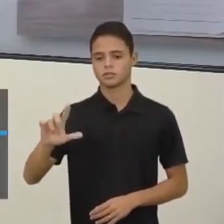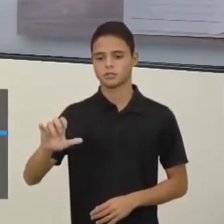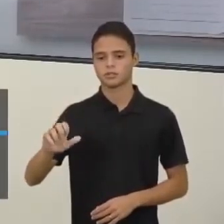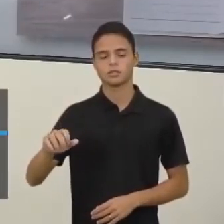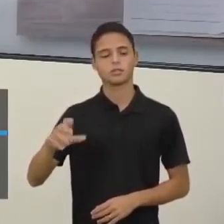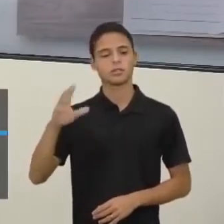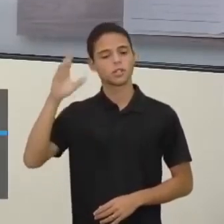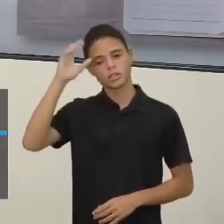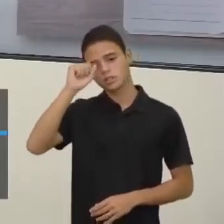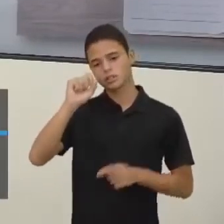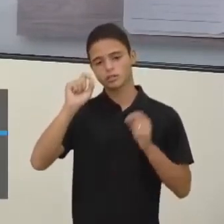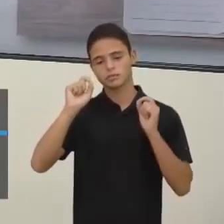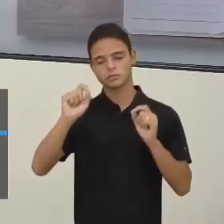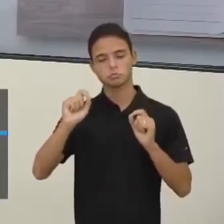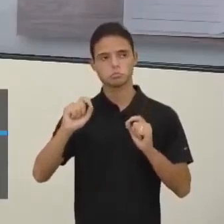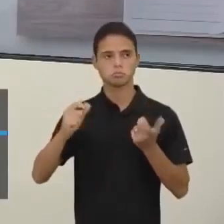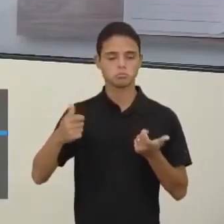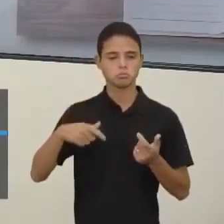você aprendeu